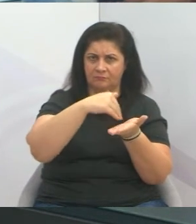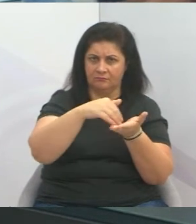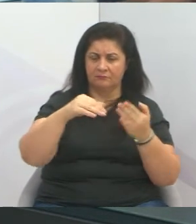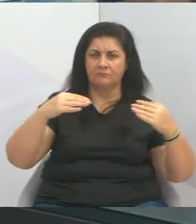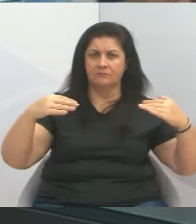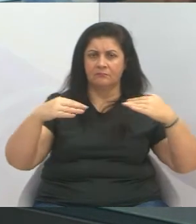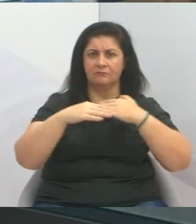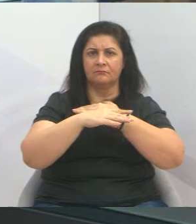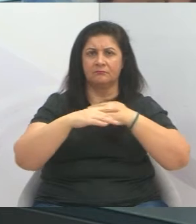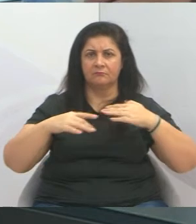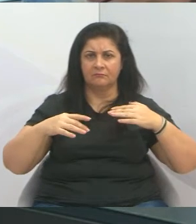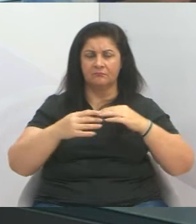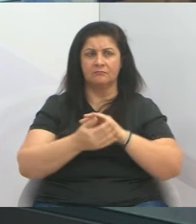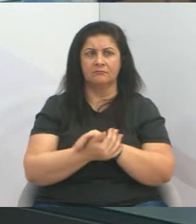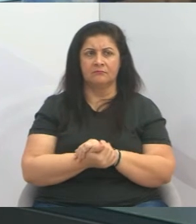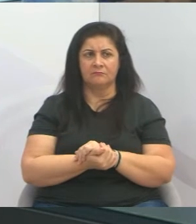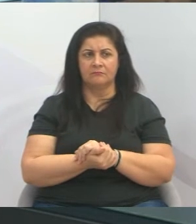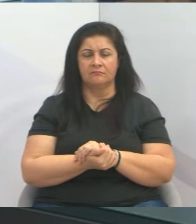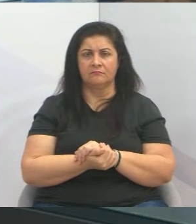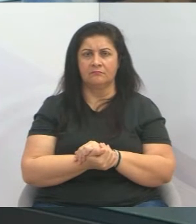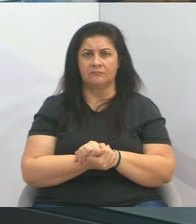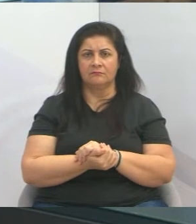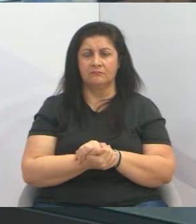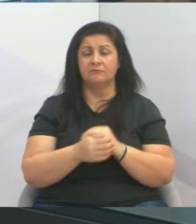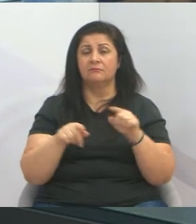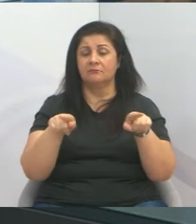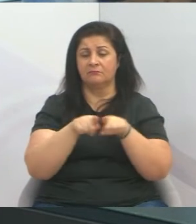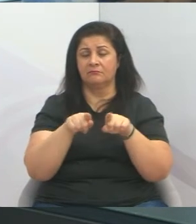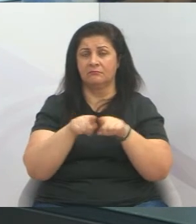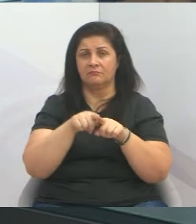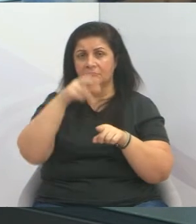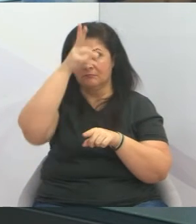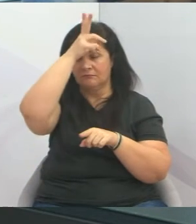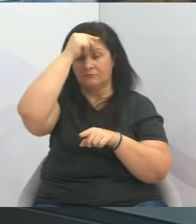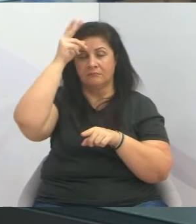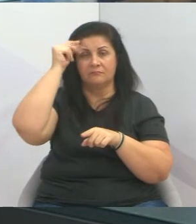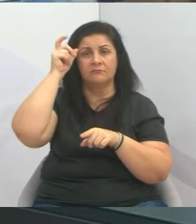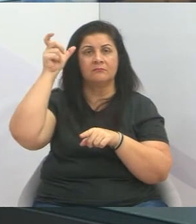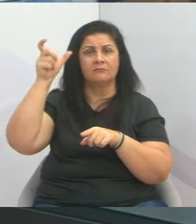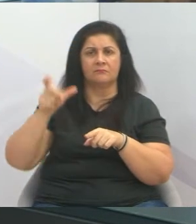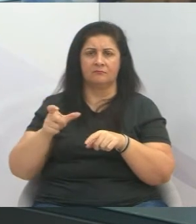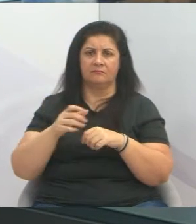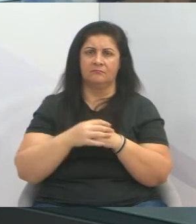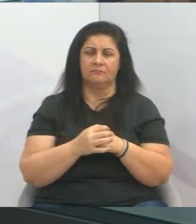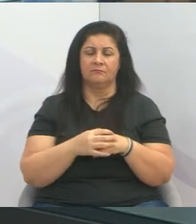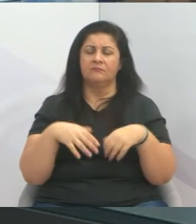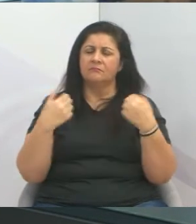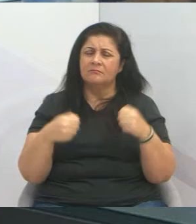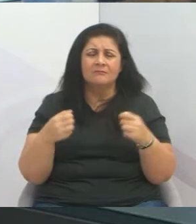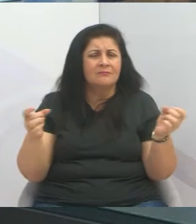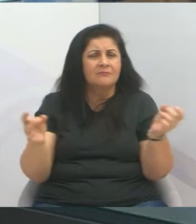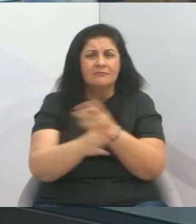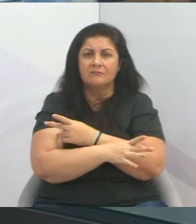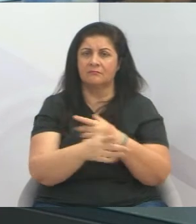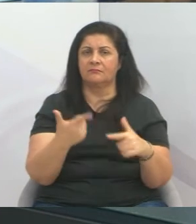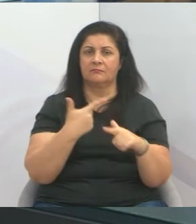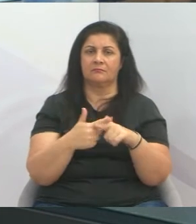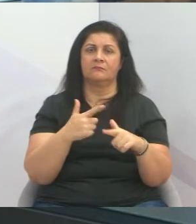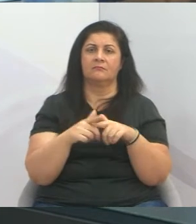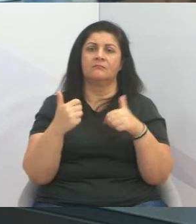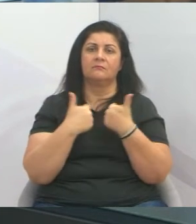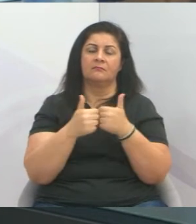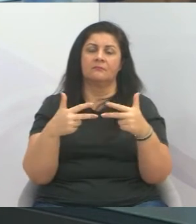secretário de mobilidade urbana e quem está acima dele é o Prefeito Municipal né preciso resolver esse problema